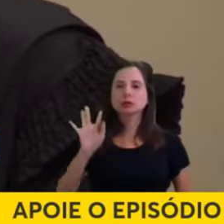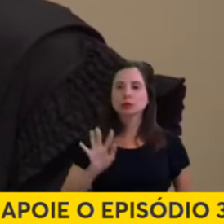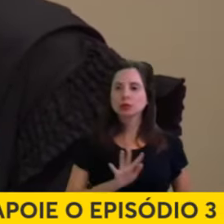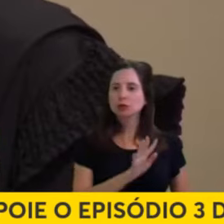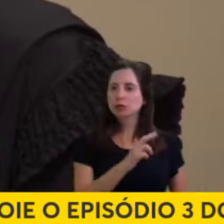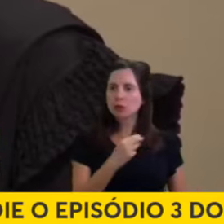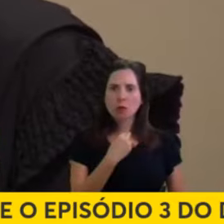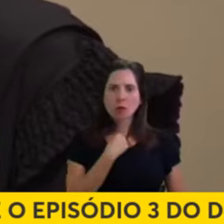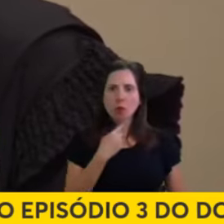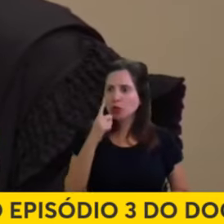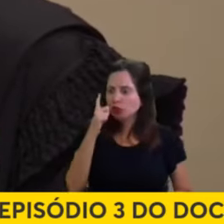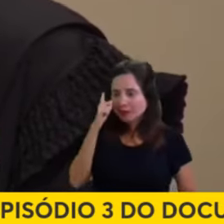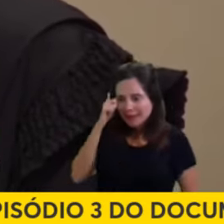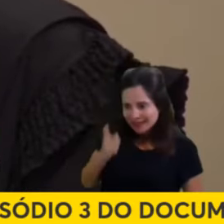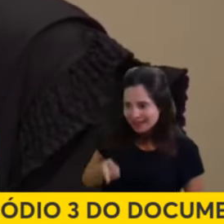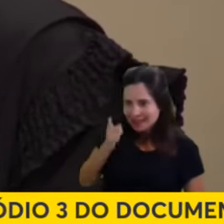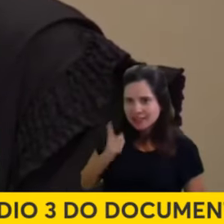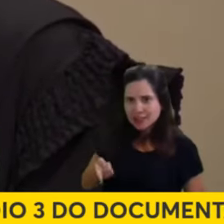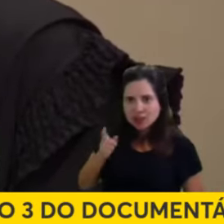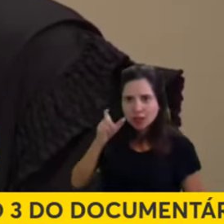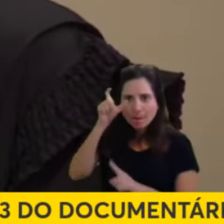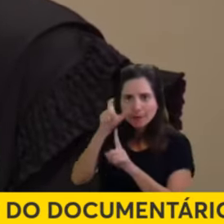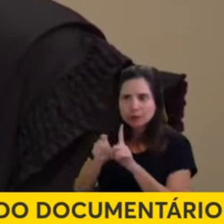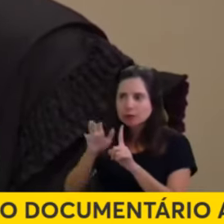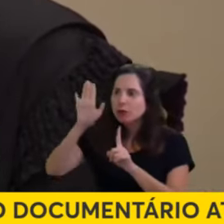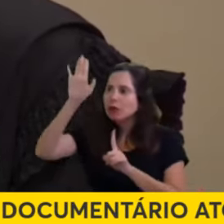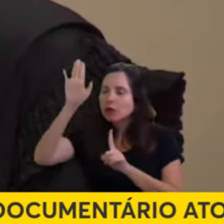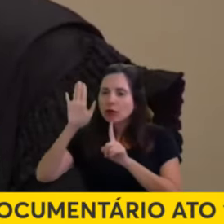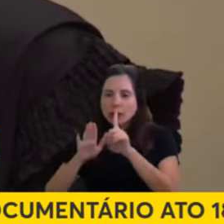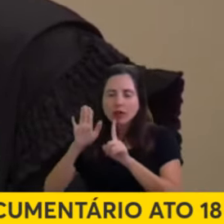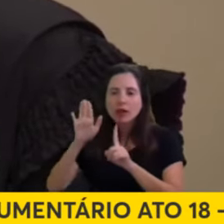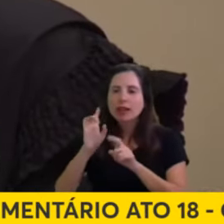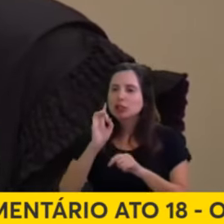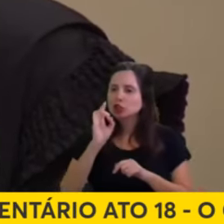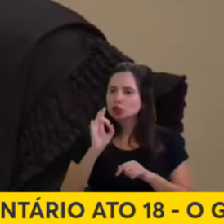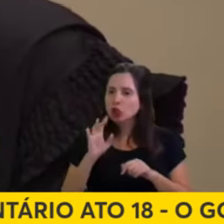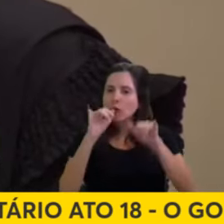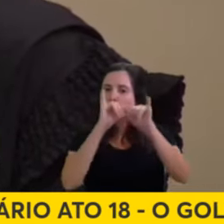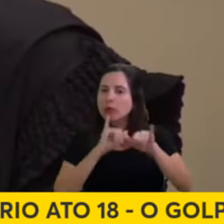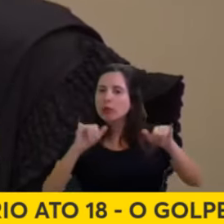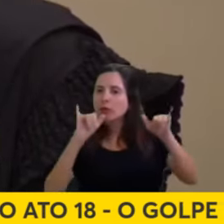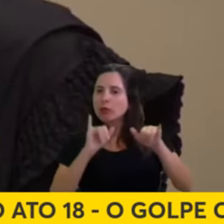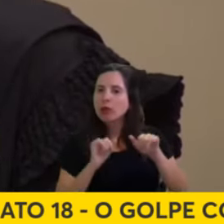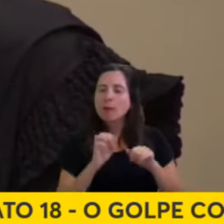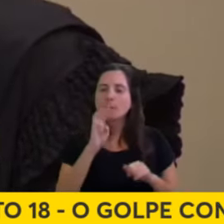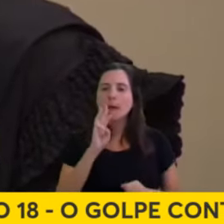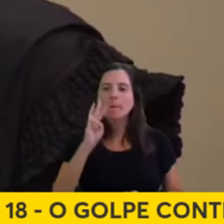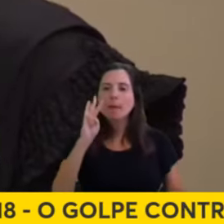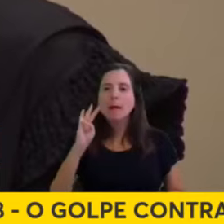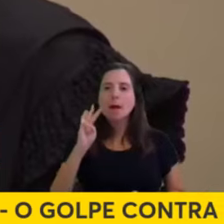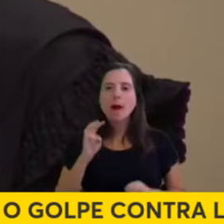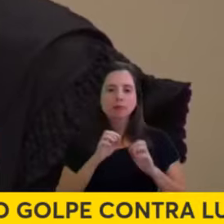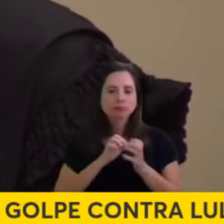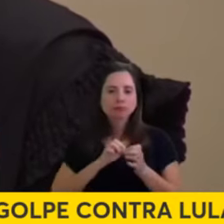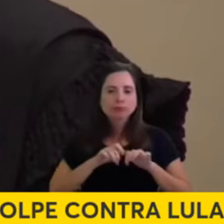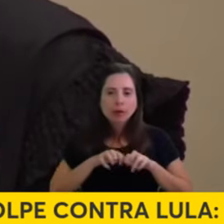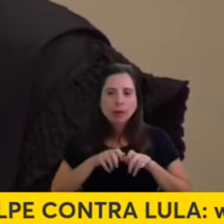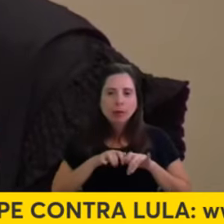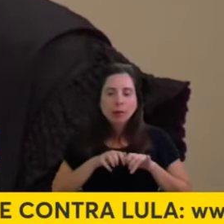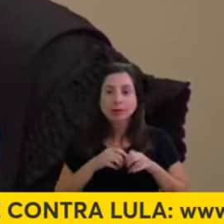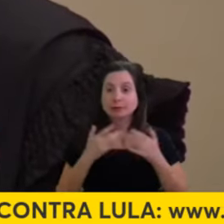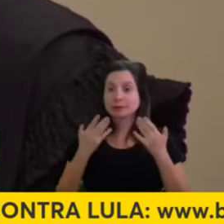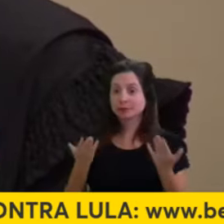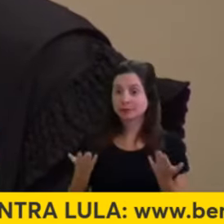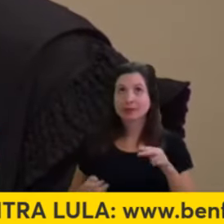alguém que concorra a esse tipo de cargo fique restrito a propaganda via internet ou não possa visitar possíveis eleitores o cidadão de râ o